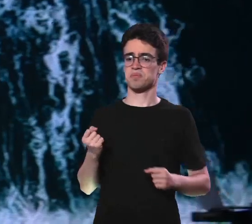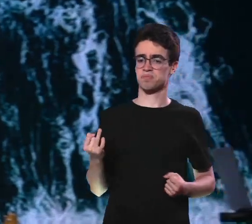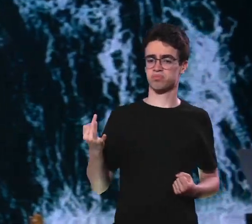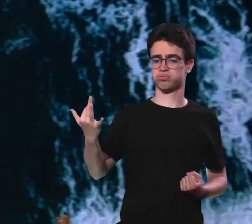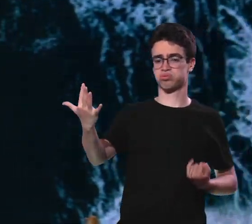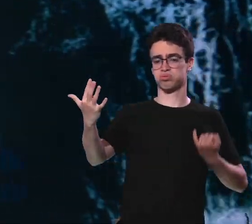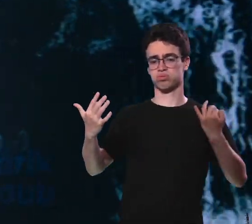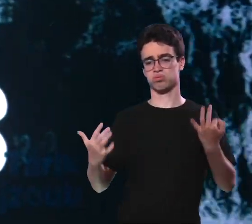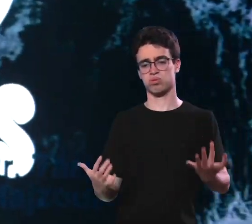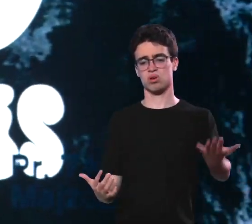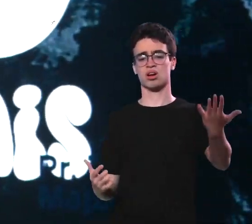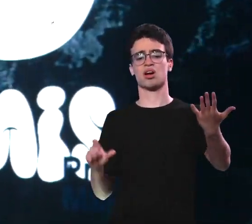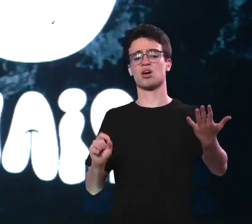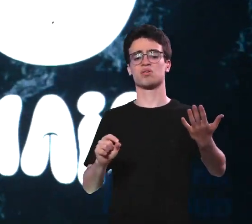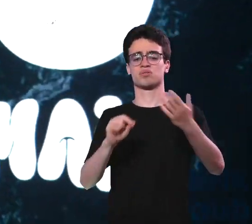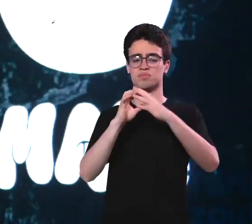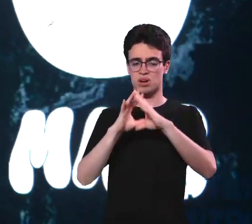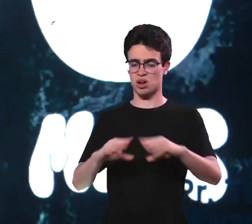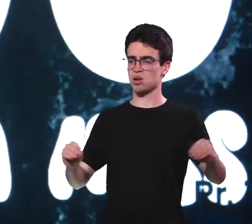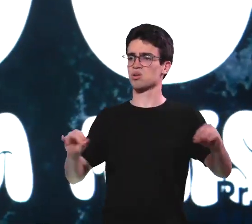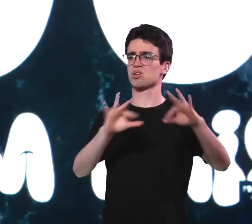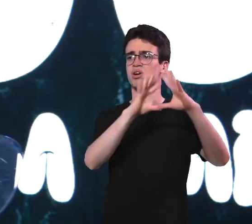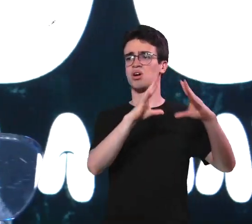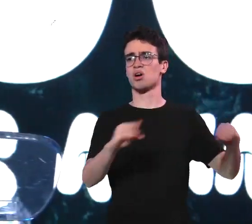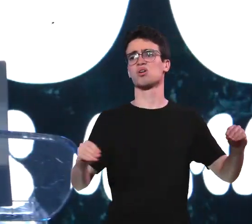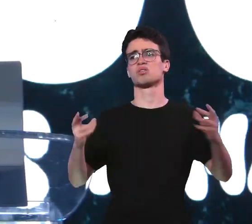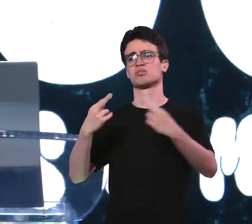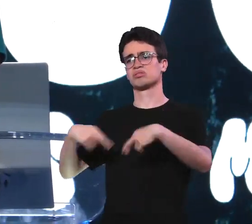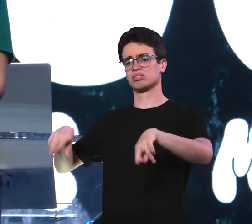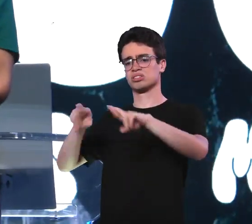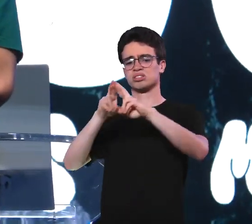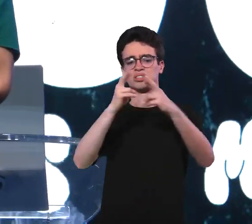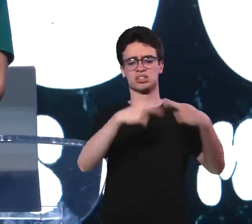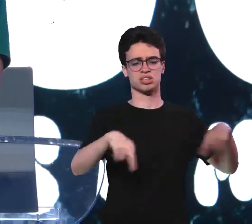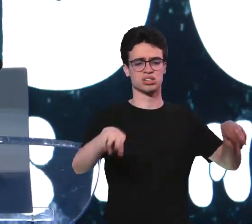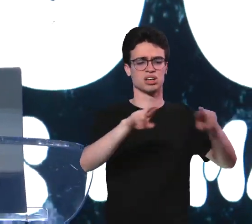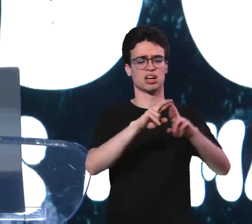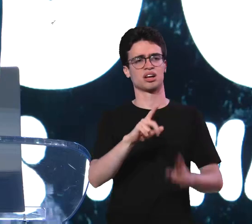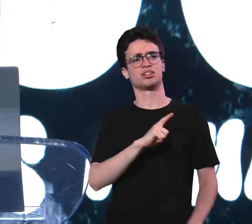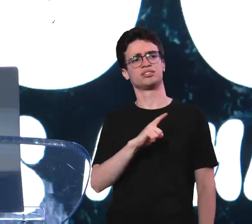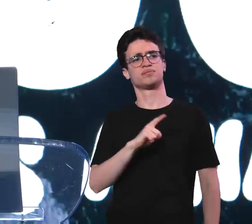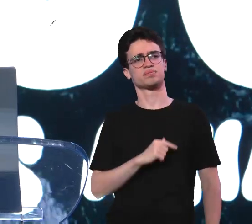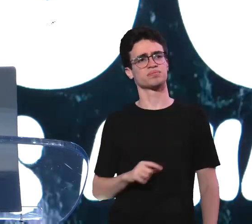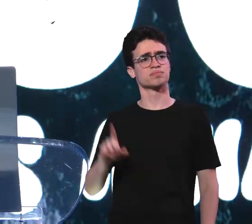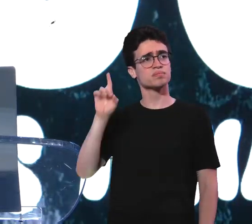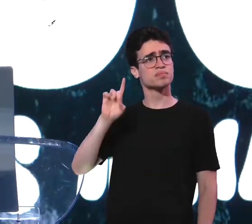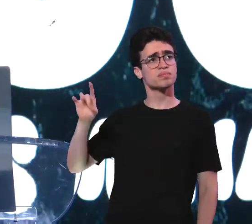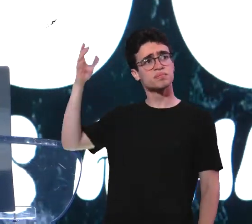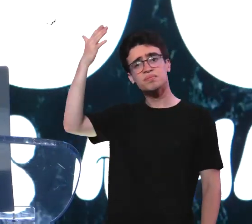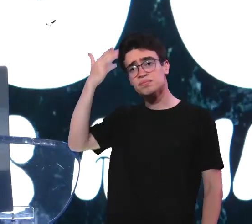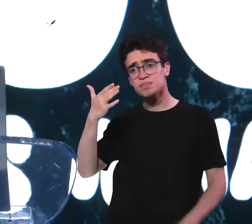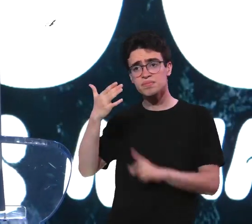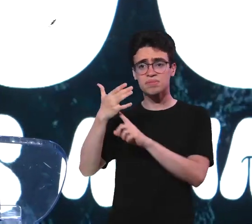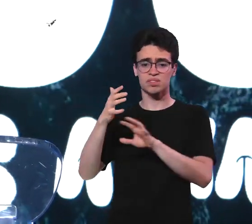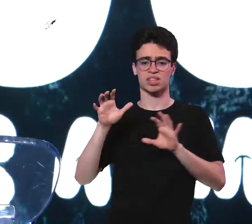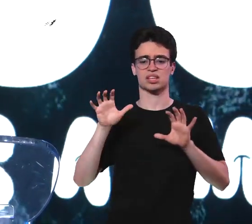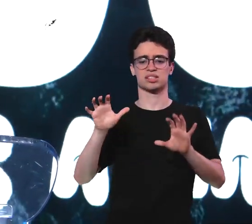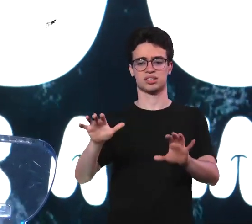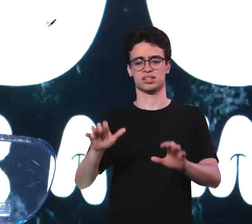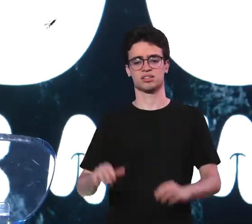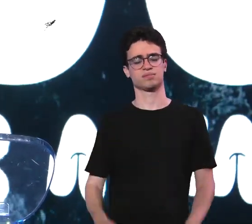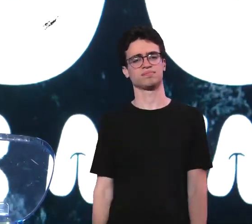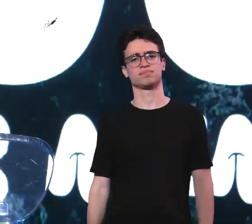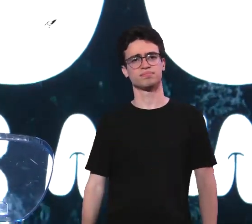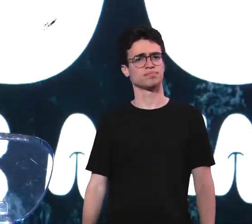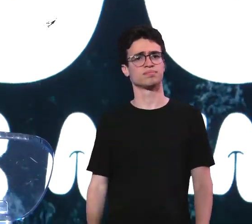tudo viverá, tudo prosperará, tudo será curado. A presença de Deus é assim. E